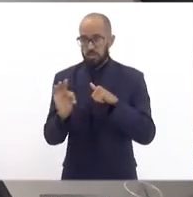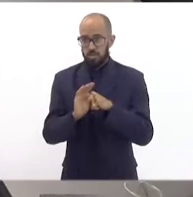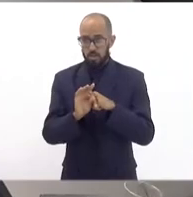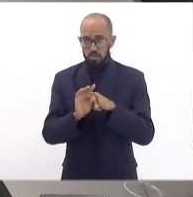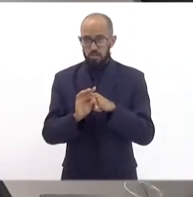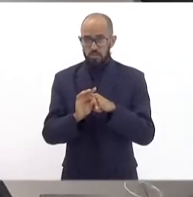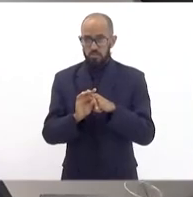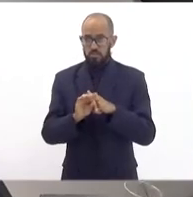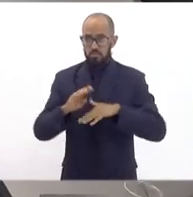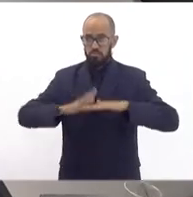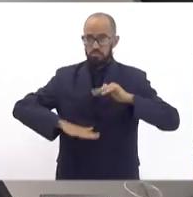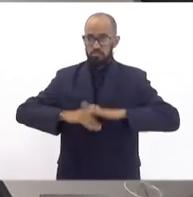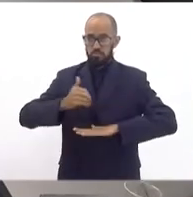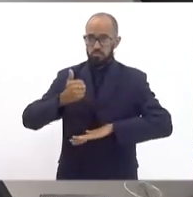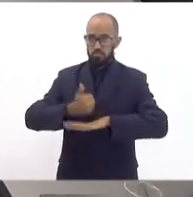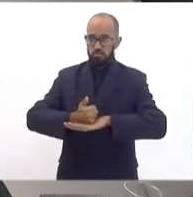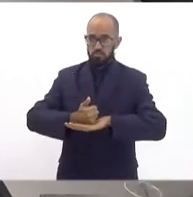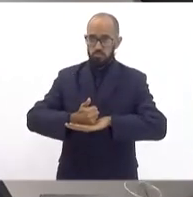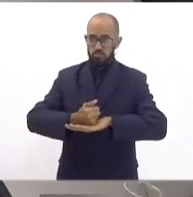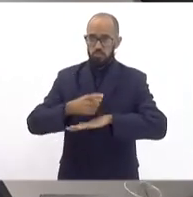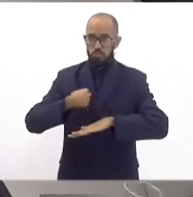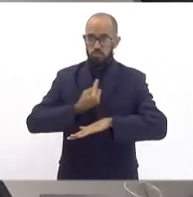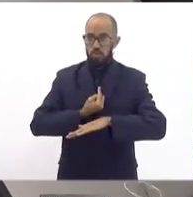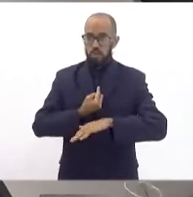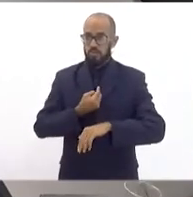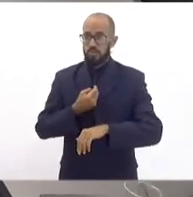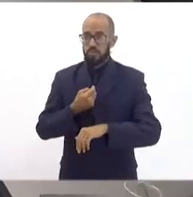renomados, e que a gente sabe